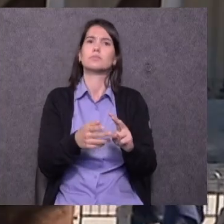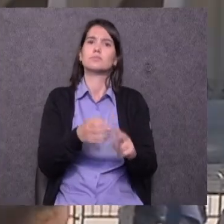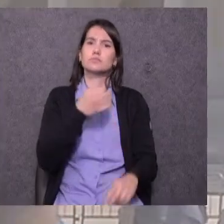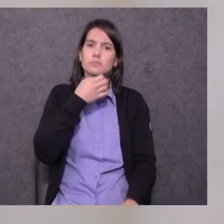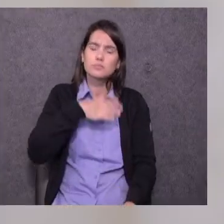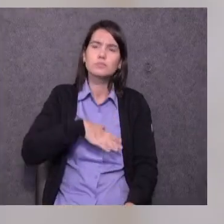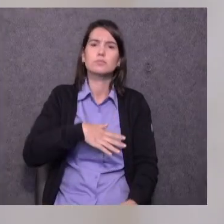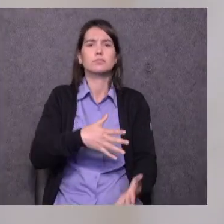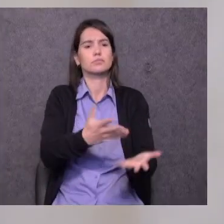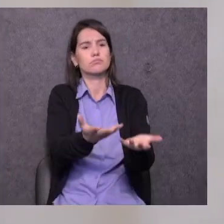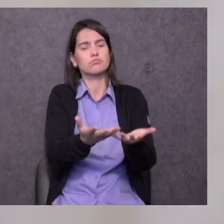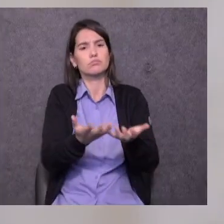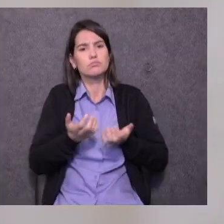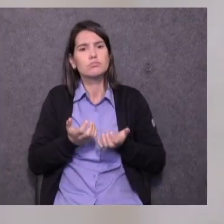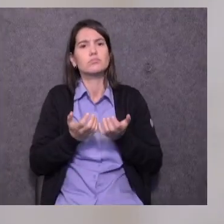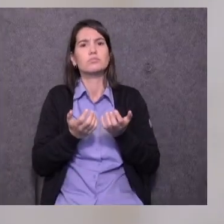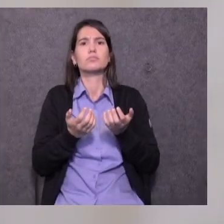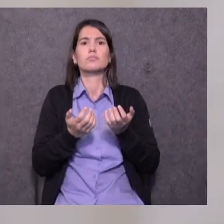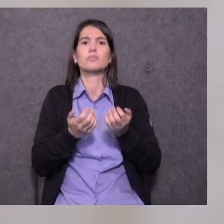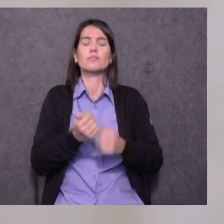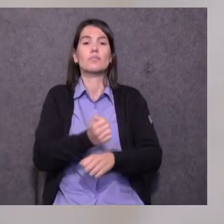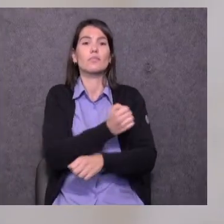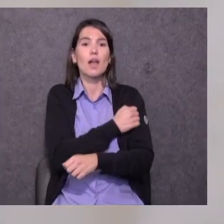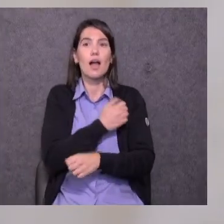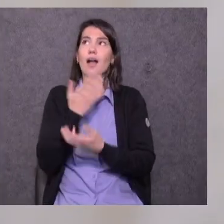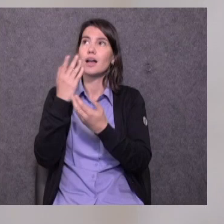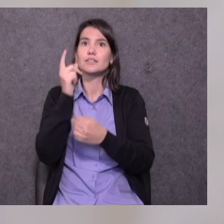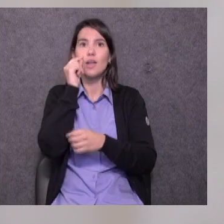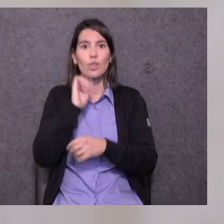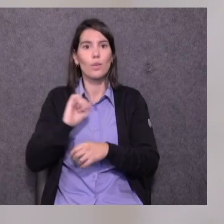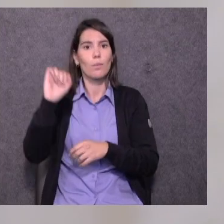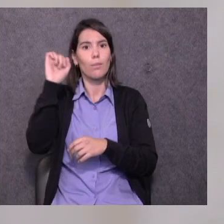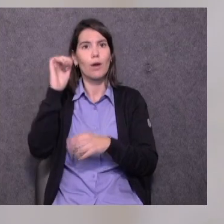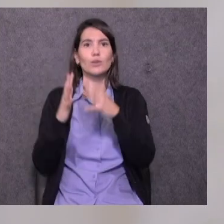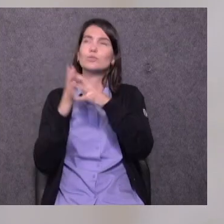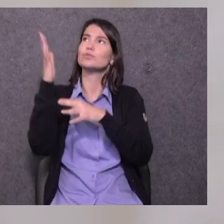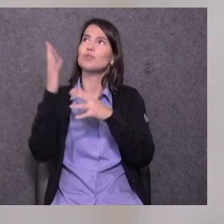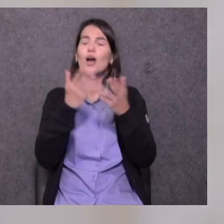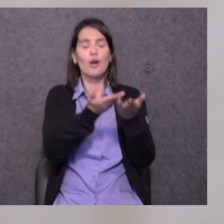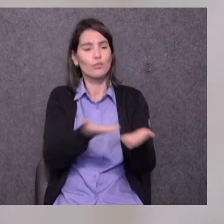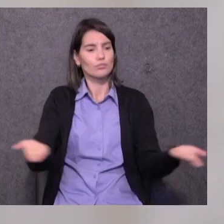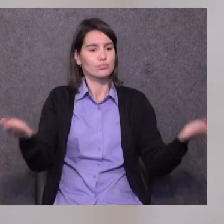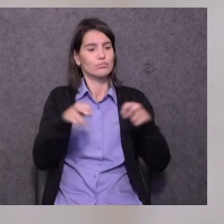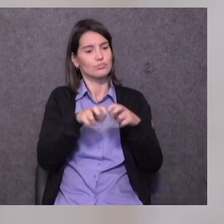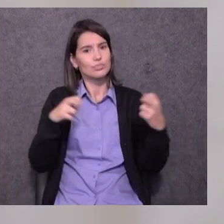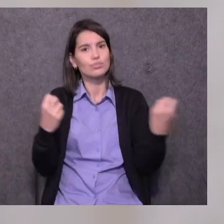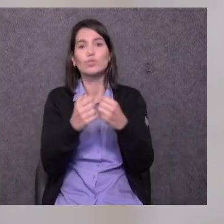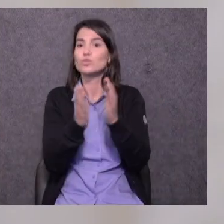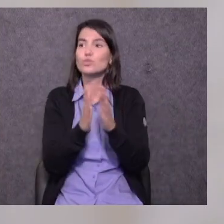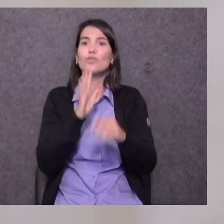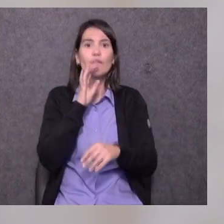fazer sentar à mesa na casa do Pai do Céu com toda a dignidade, todos os seus filhos e todas as suas